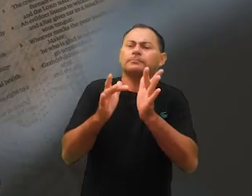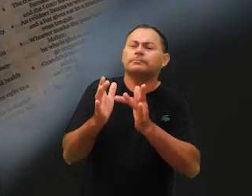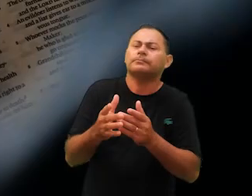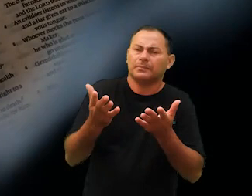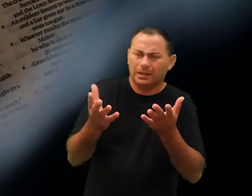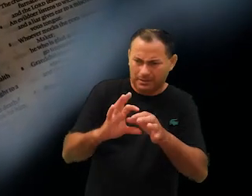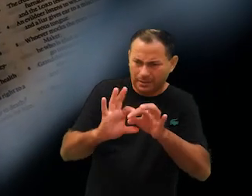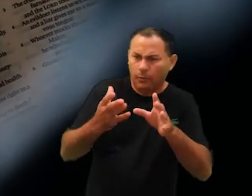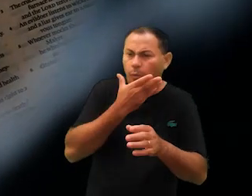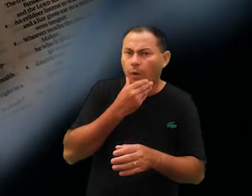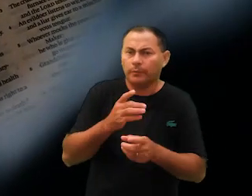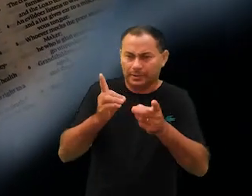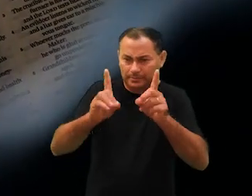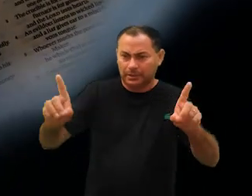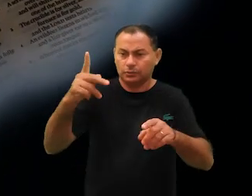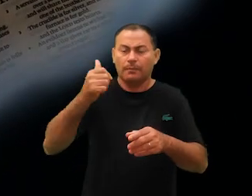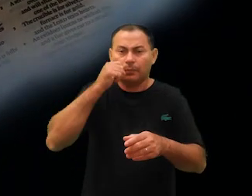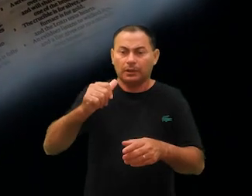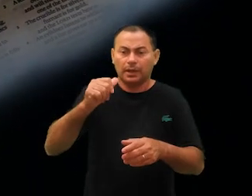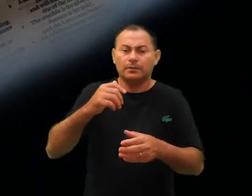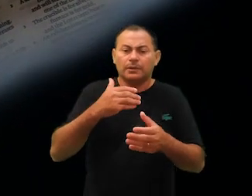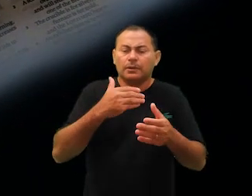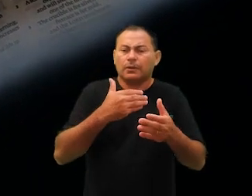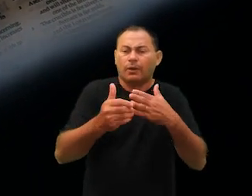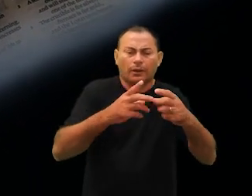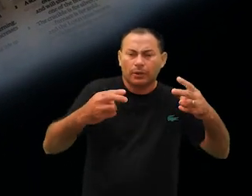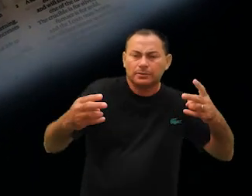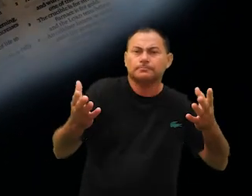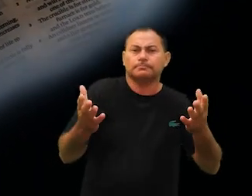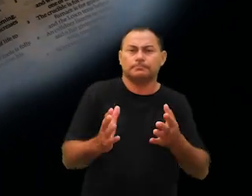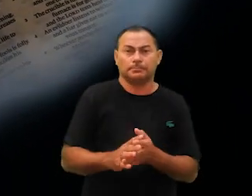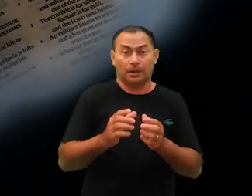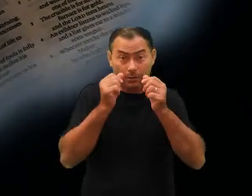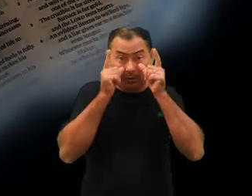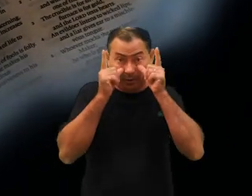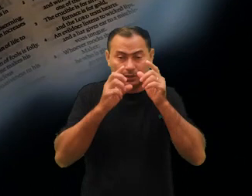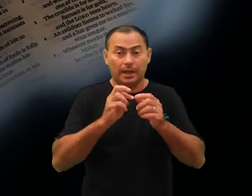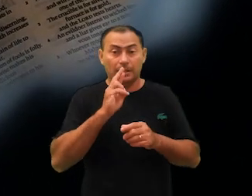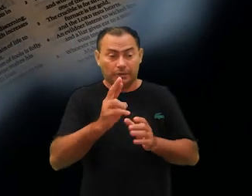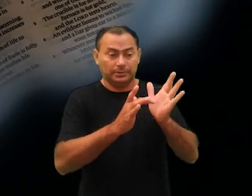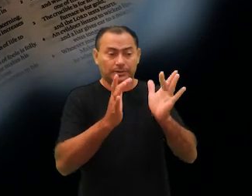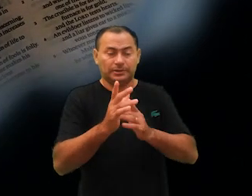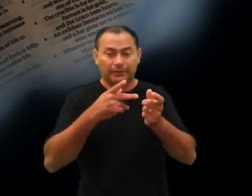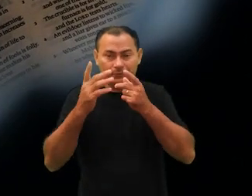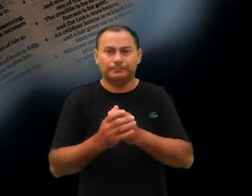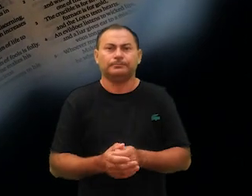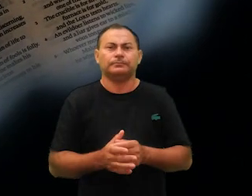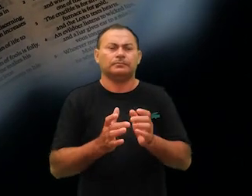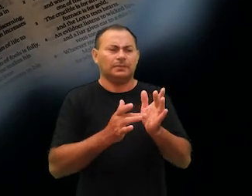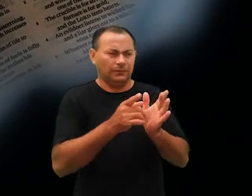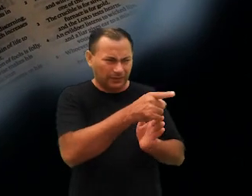Jesus: é permitido ao homem divorciar-se de sua mulher por qualquer motivo? Preste atenção na resposta que Jesus